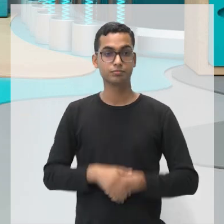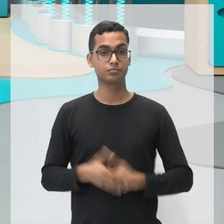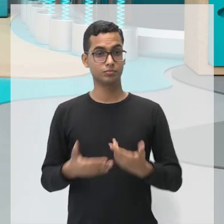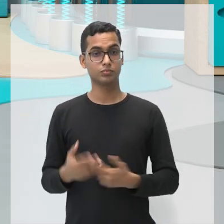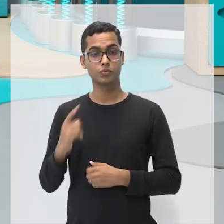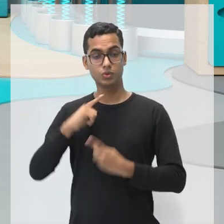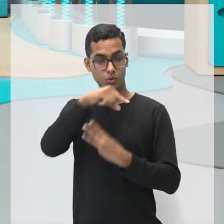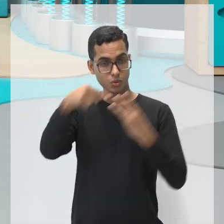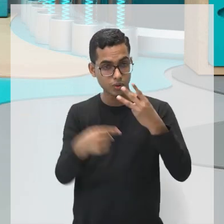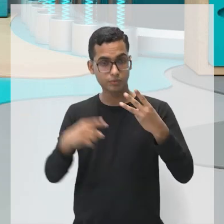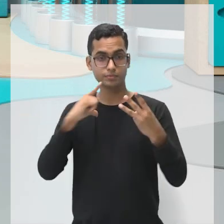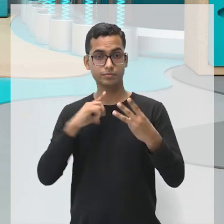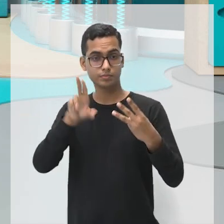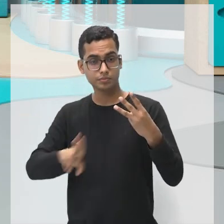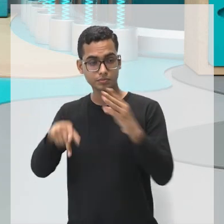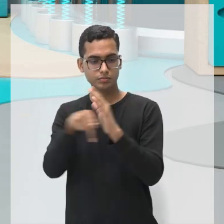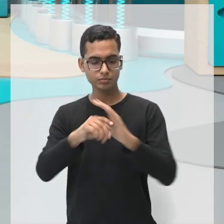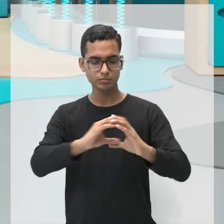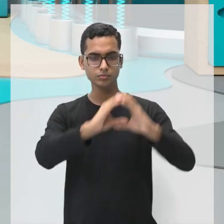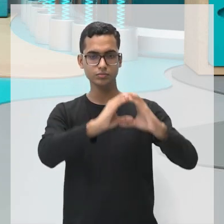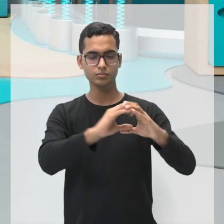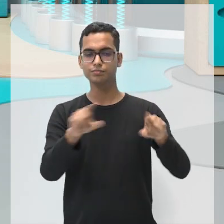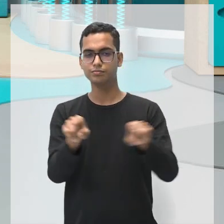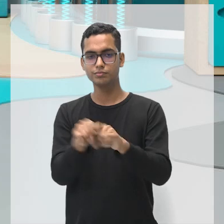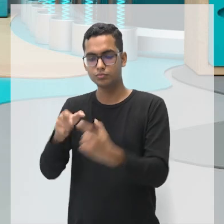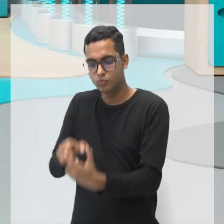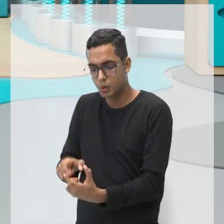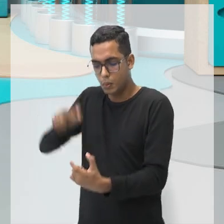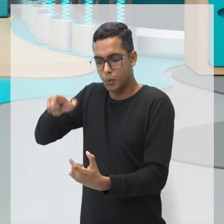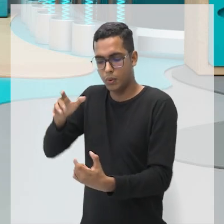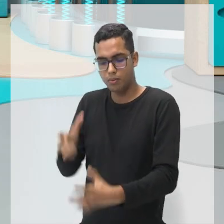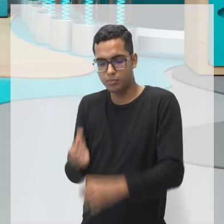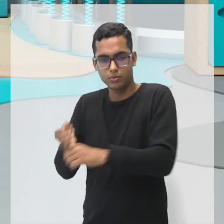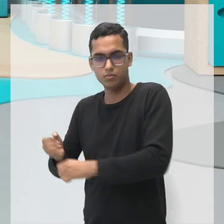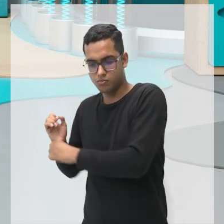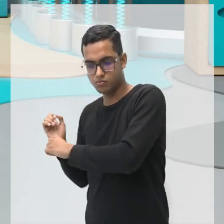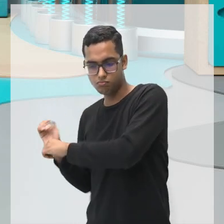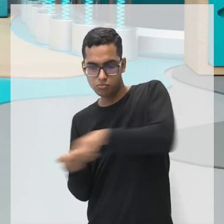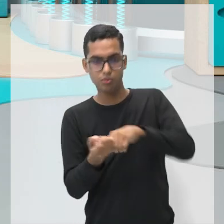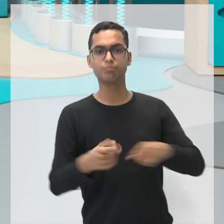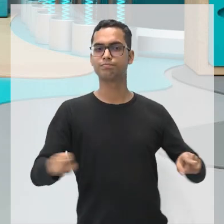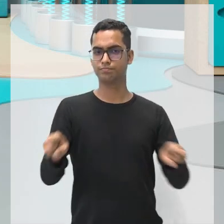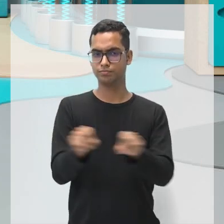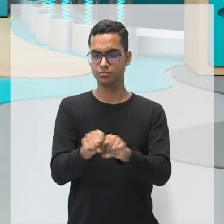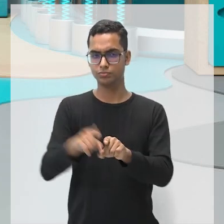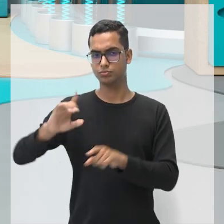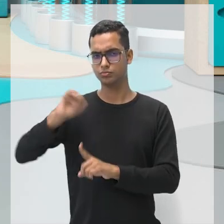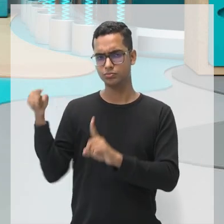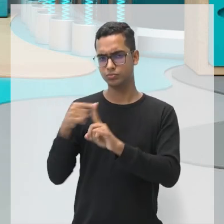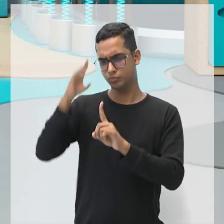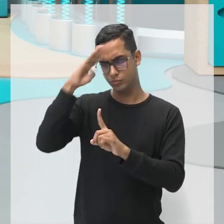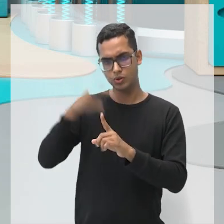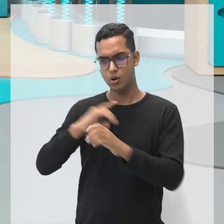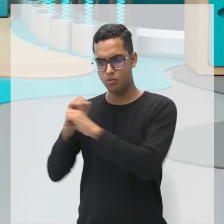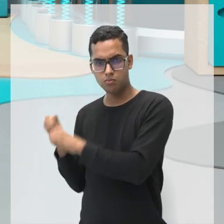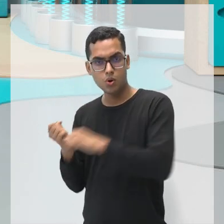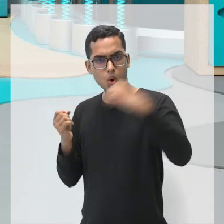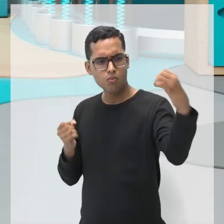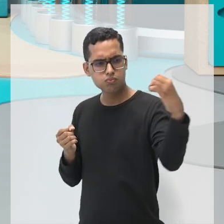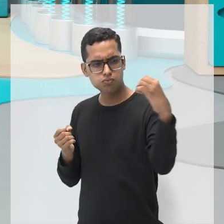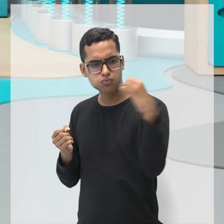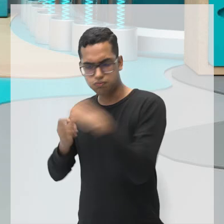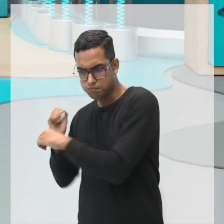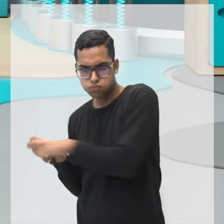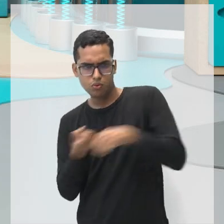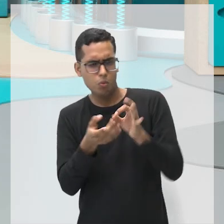são jogados com o uso da bola esférica e o uso de tacos. O objetivo principal é rebater a bola arremessada o mais